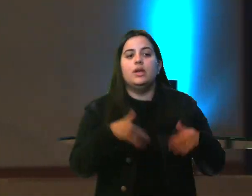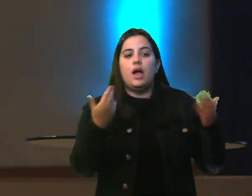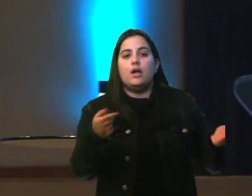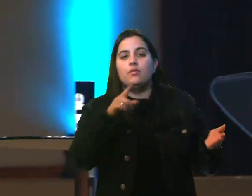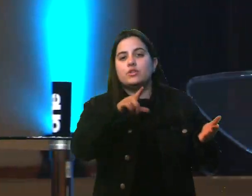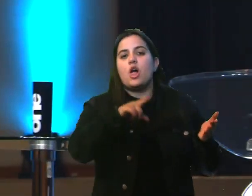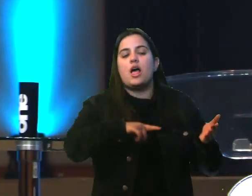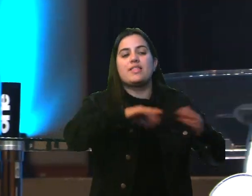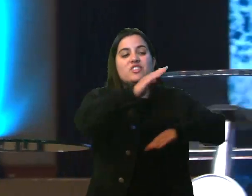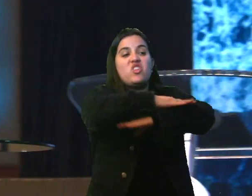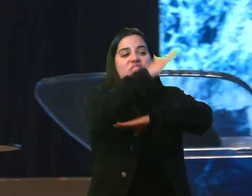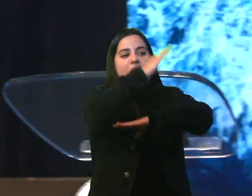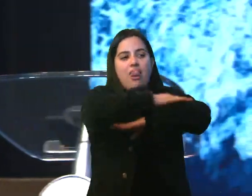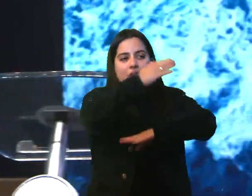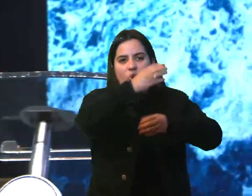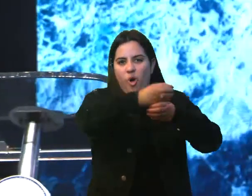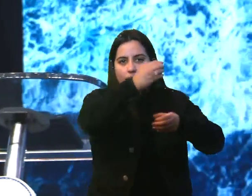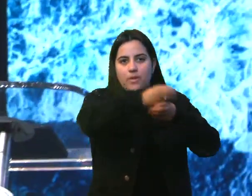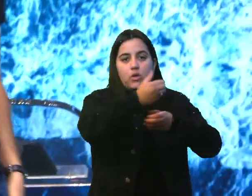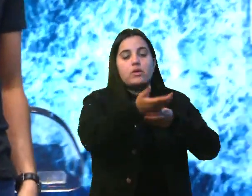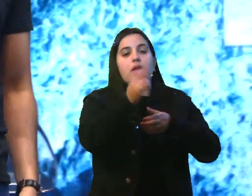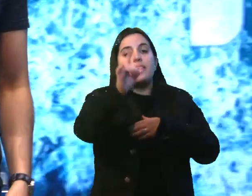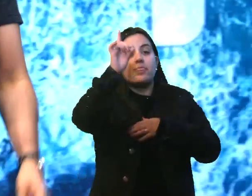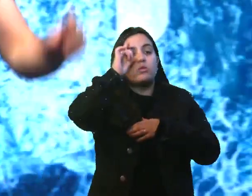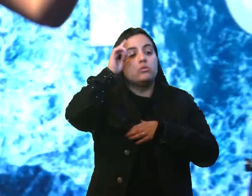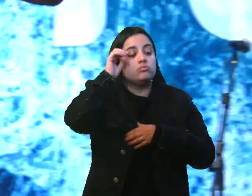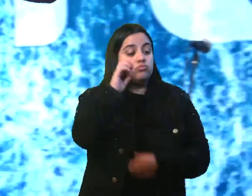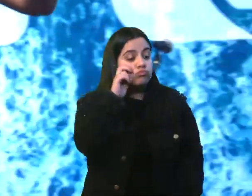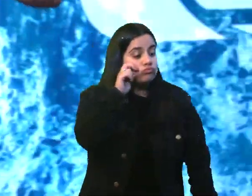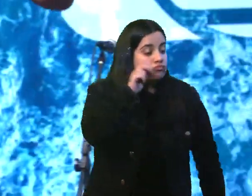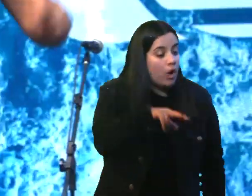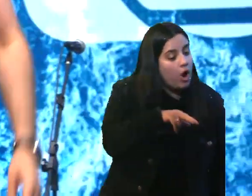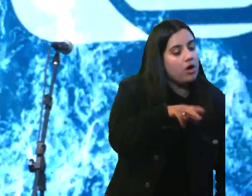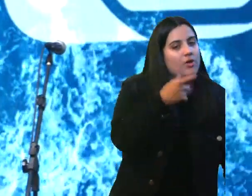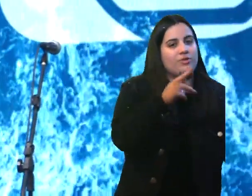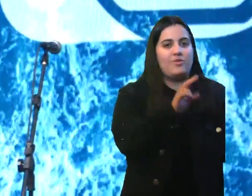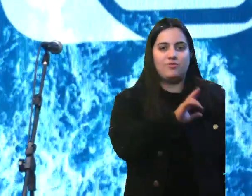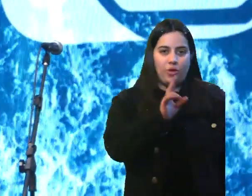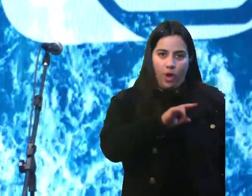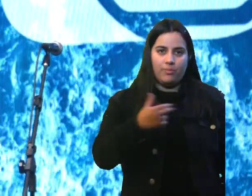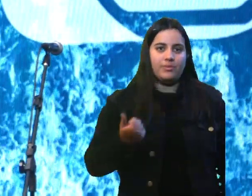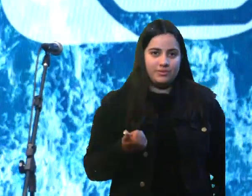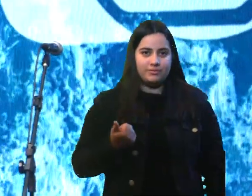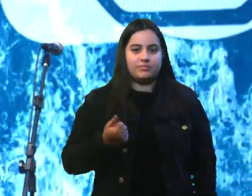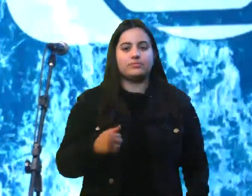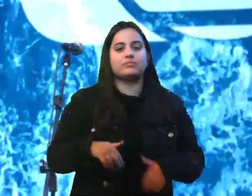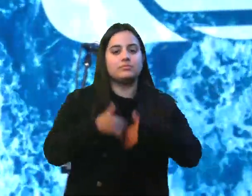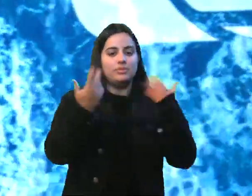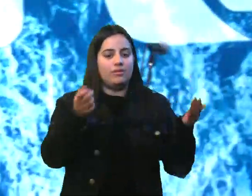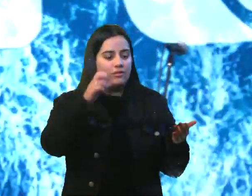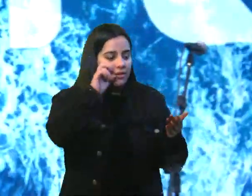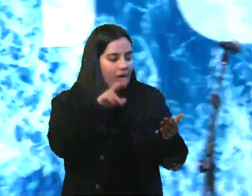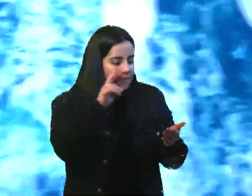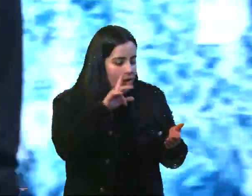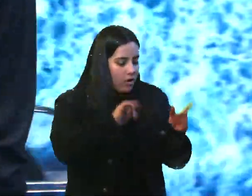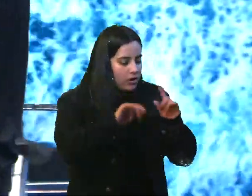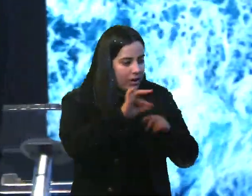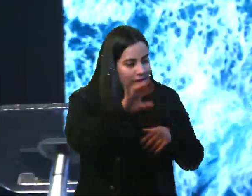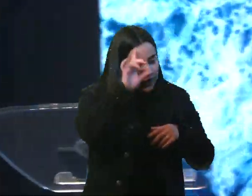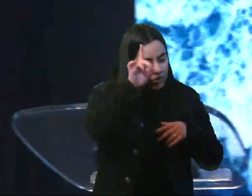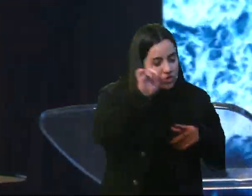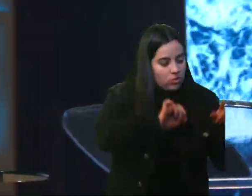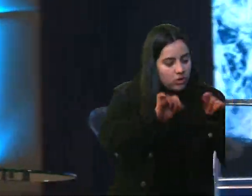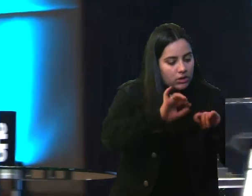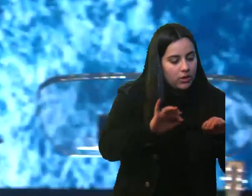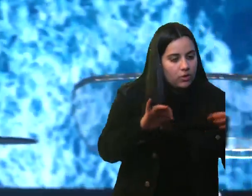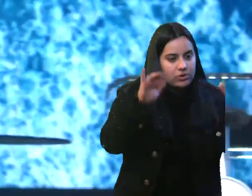na janela. E aí todo dia você vai olhar o teu potinho com o teu nome. E aí você vai vendo, cada dia o que está